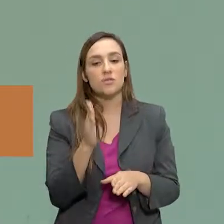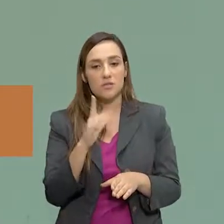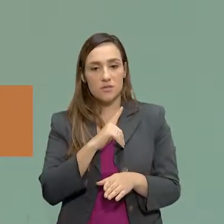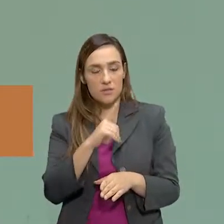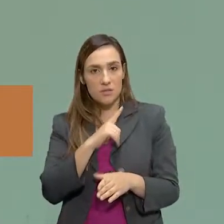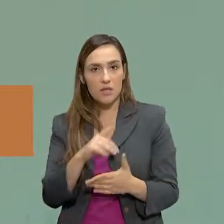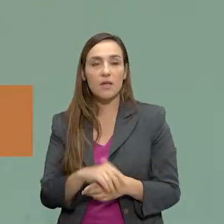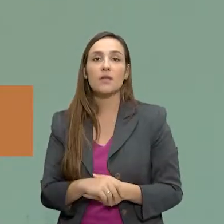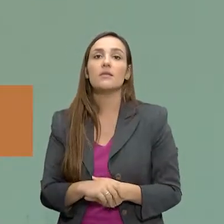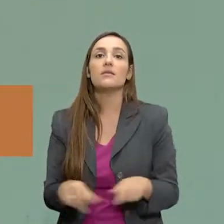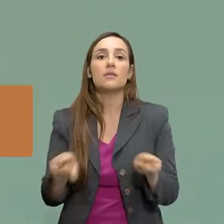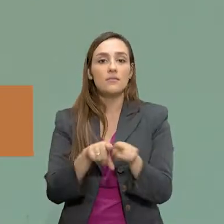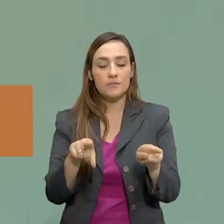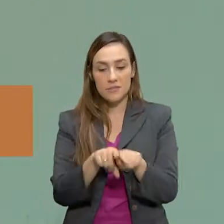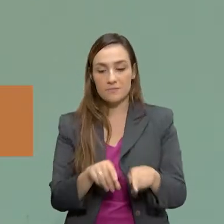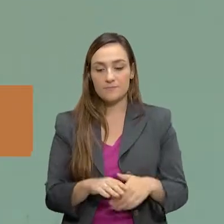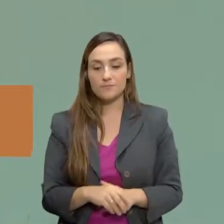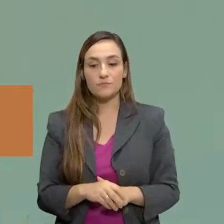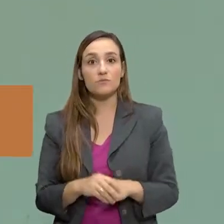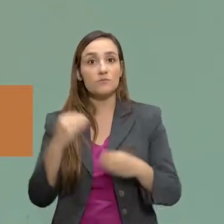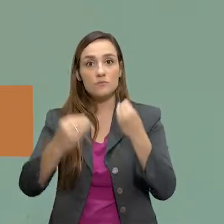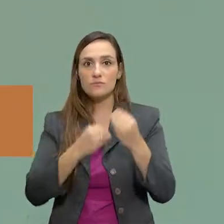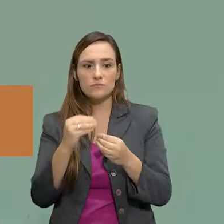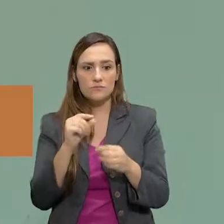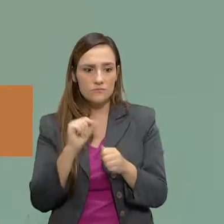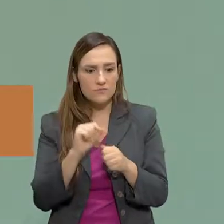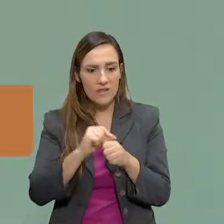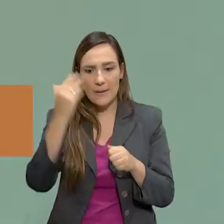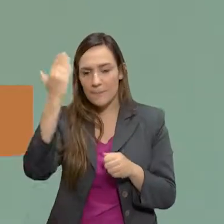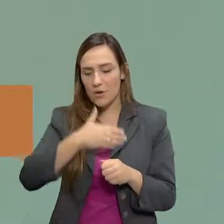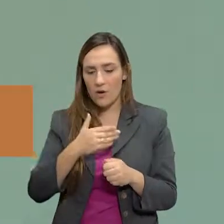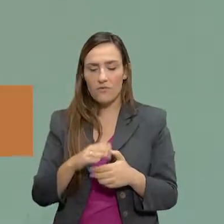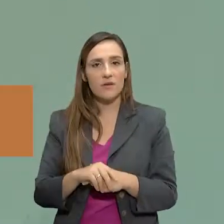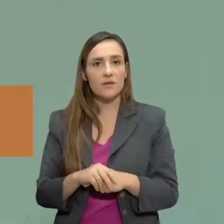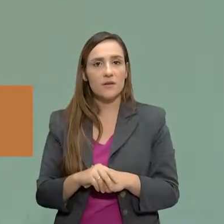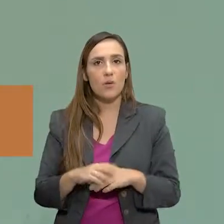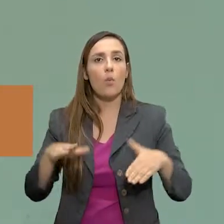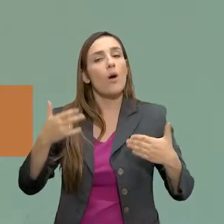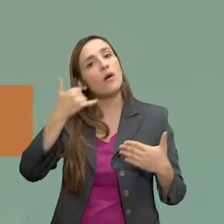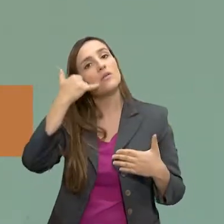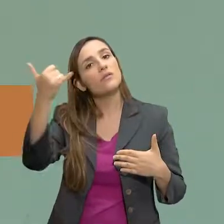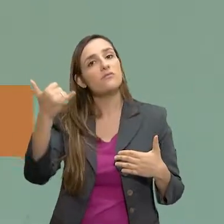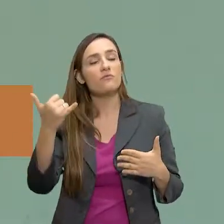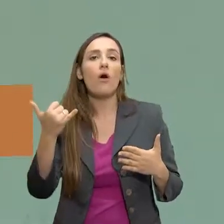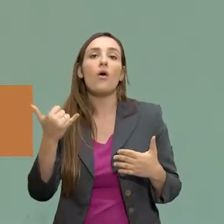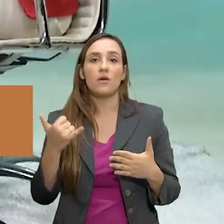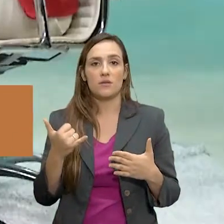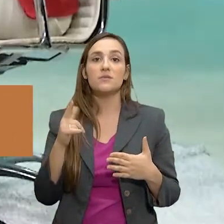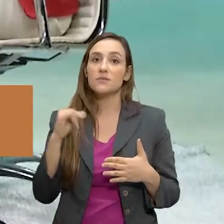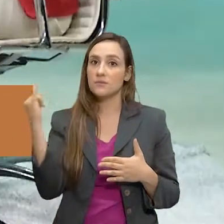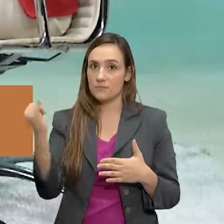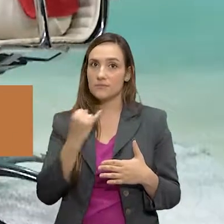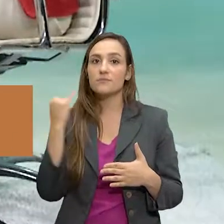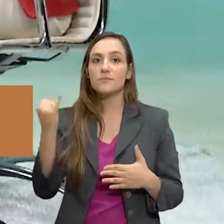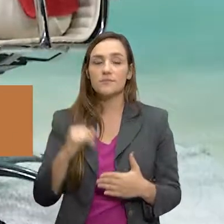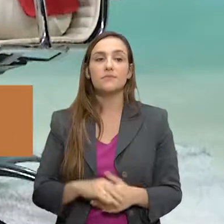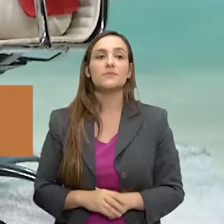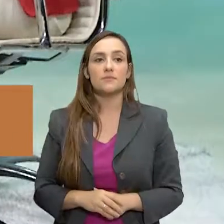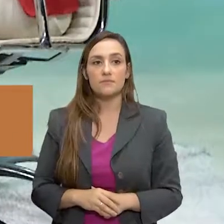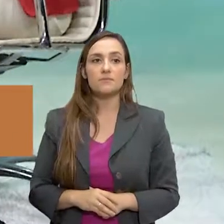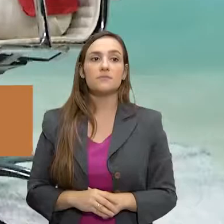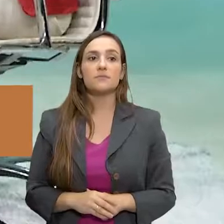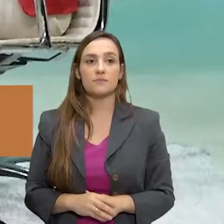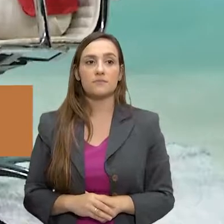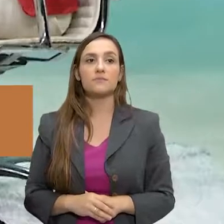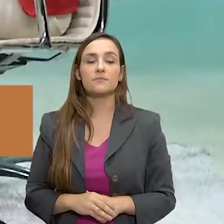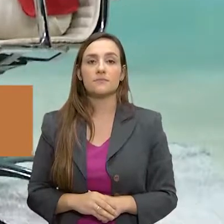orientados. A gente deu dicas ali nos folders também sobre como reunir provas dessa conduta, para qual número de telefone ligar. Isso é muito importante.